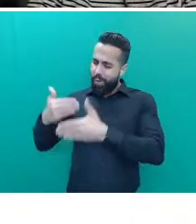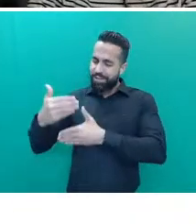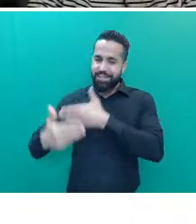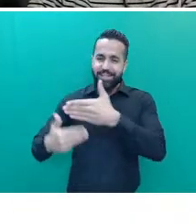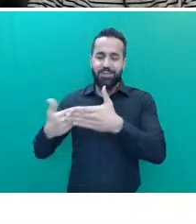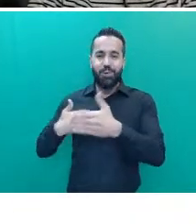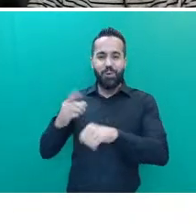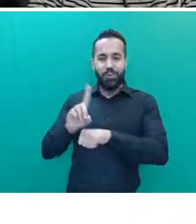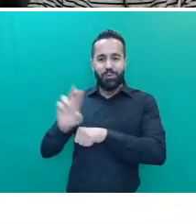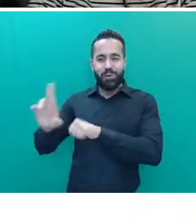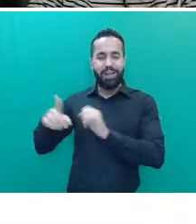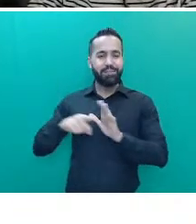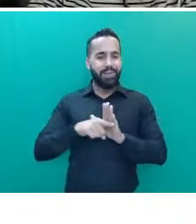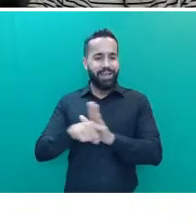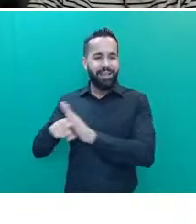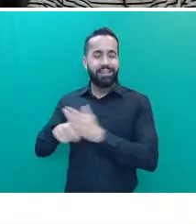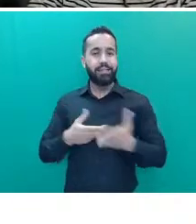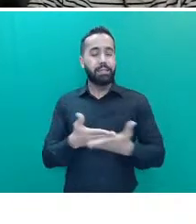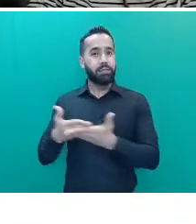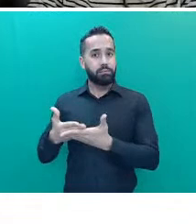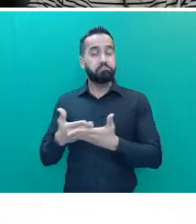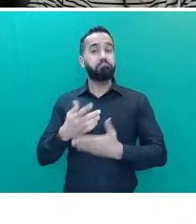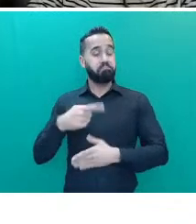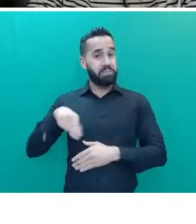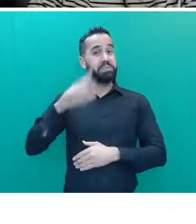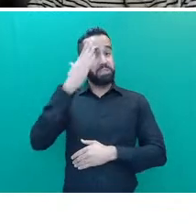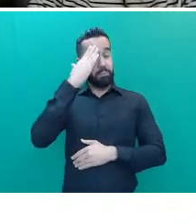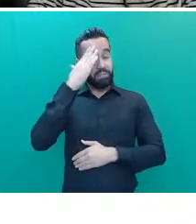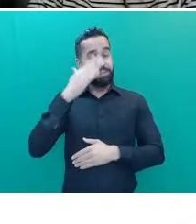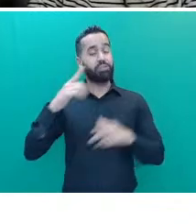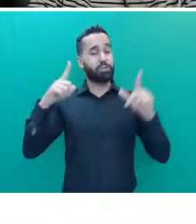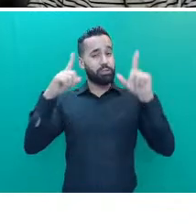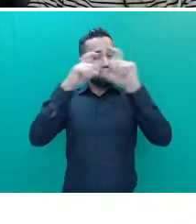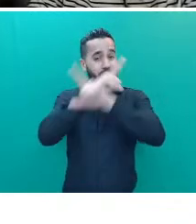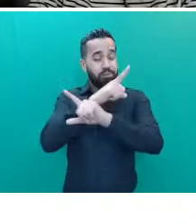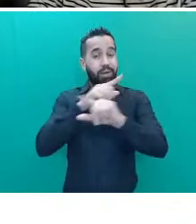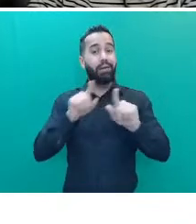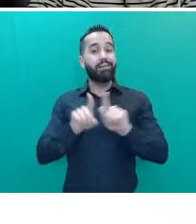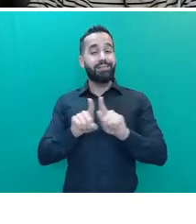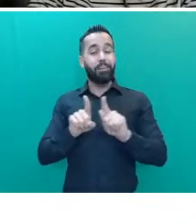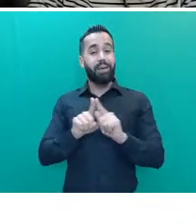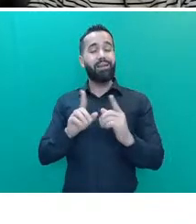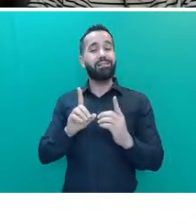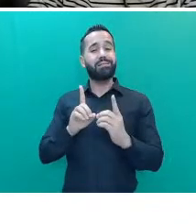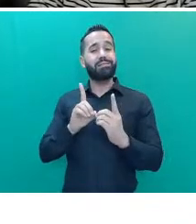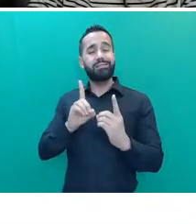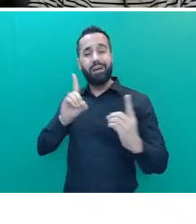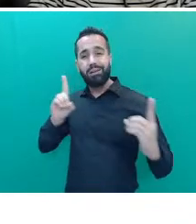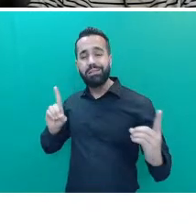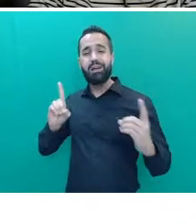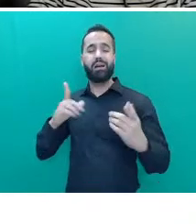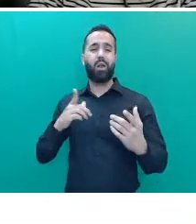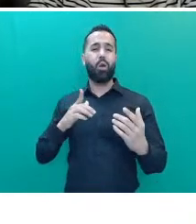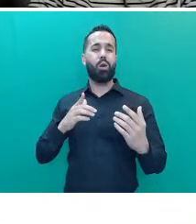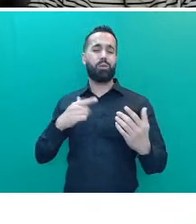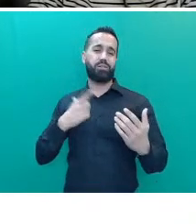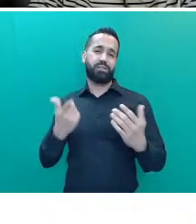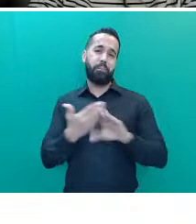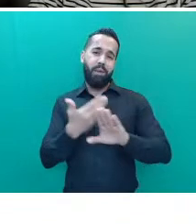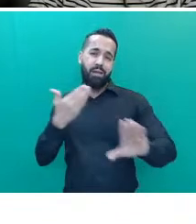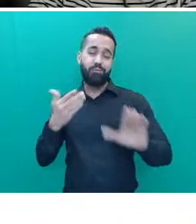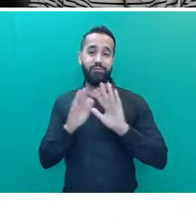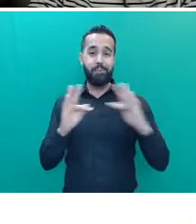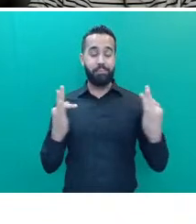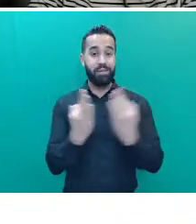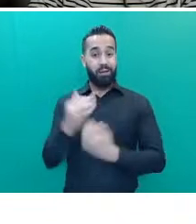passou por isso sabe o quanto é difícil, tem a distância, né, a experiência de saúde da família, de ser imigrante num país que